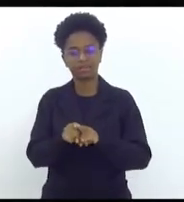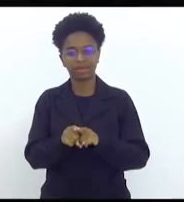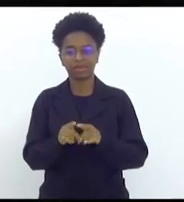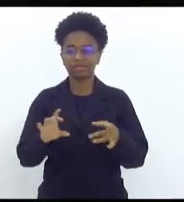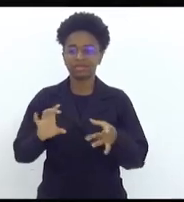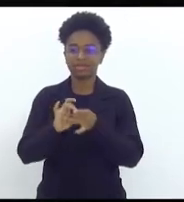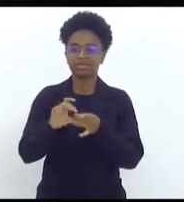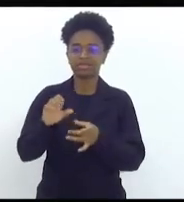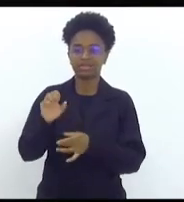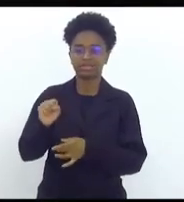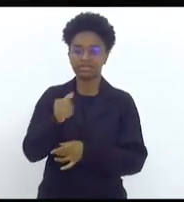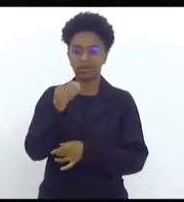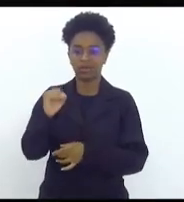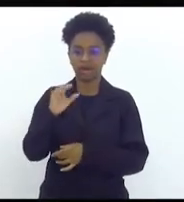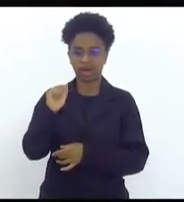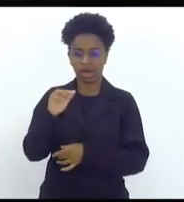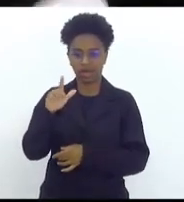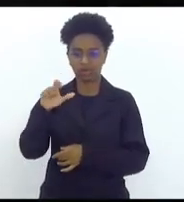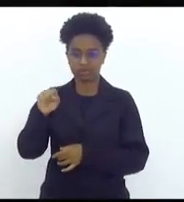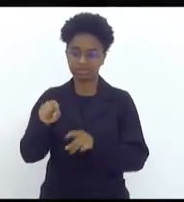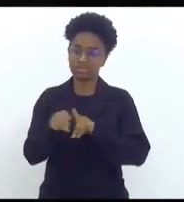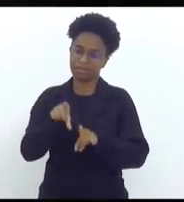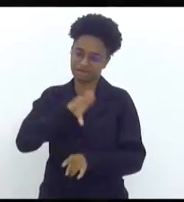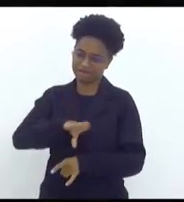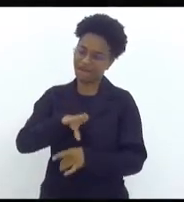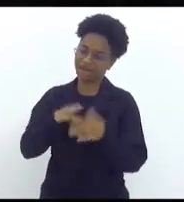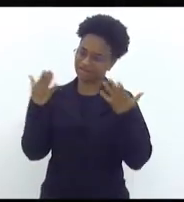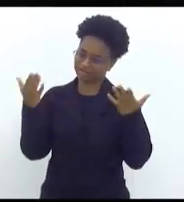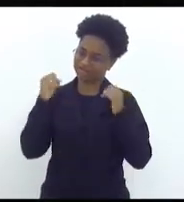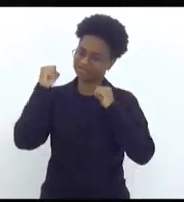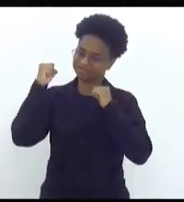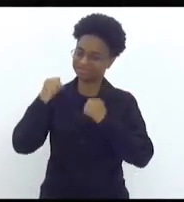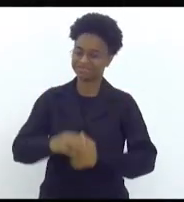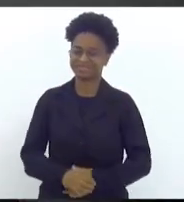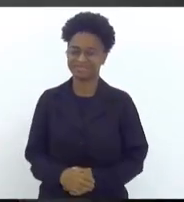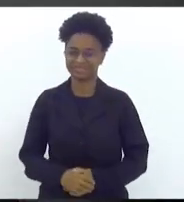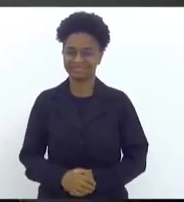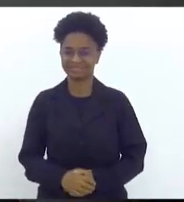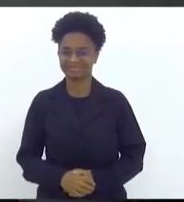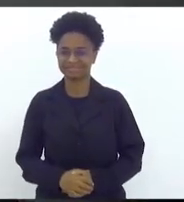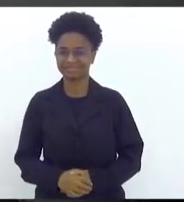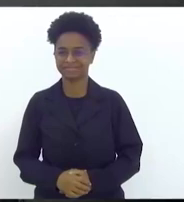sedução Carlos e ia ser Vascão Vasco da Gama